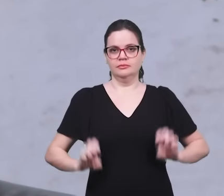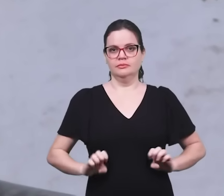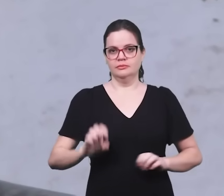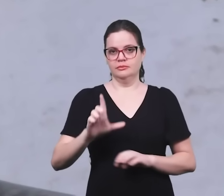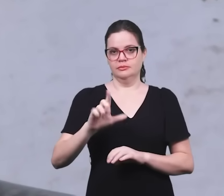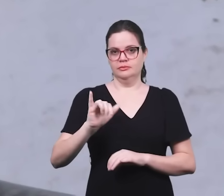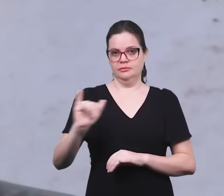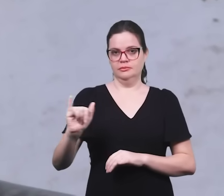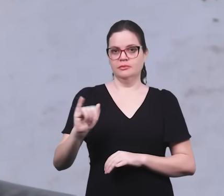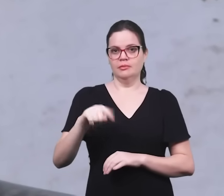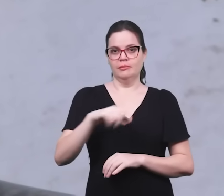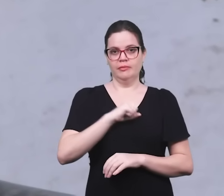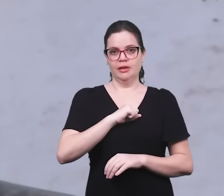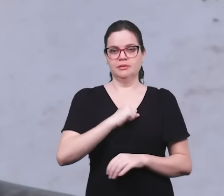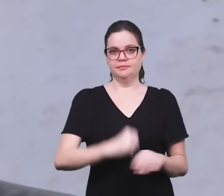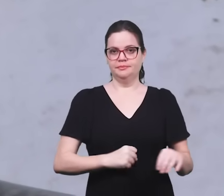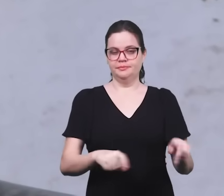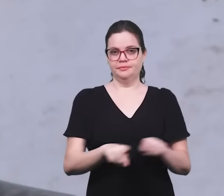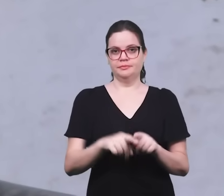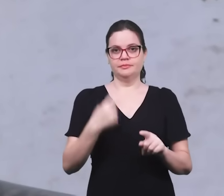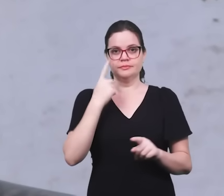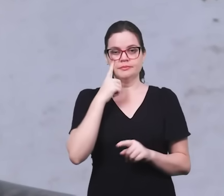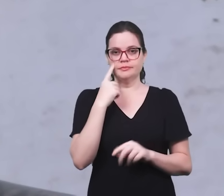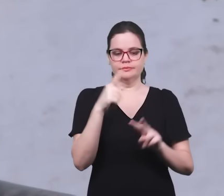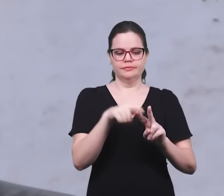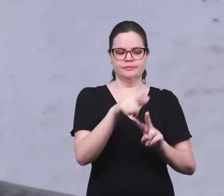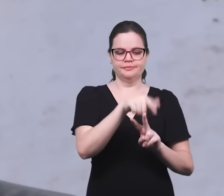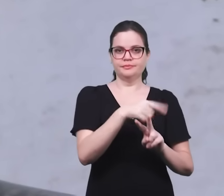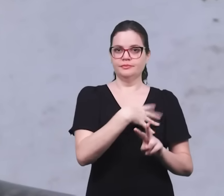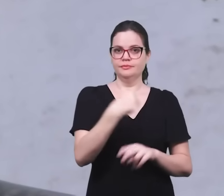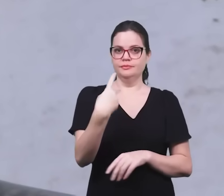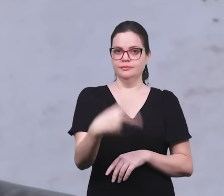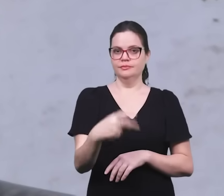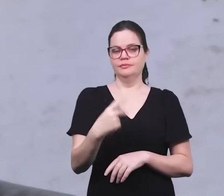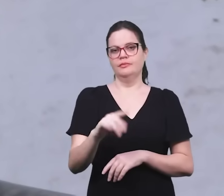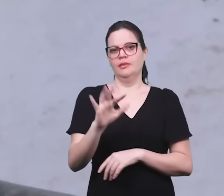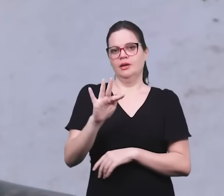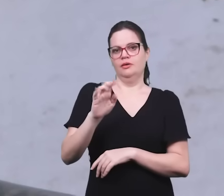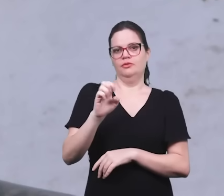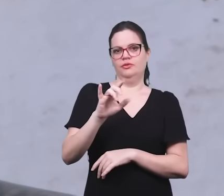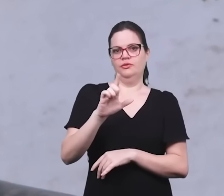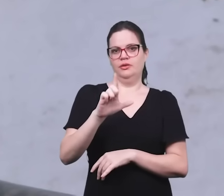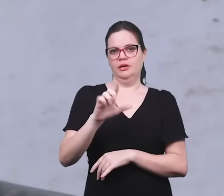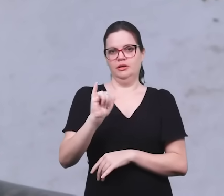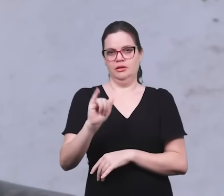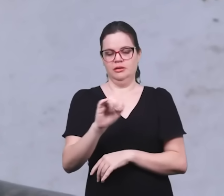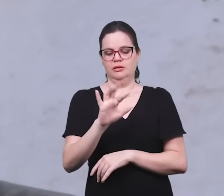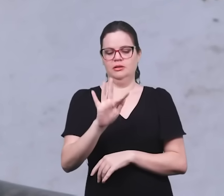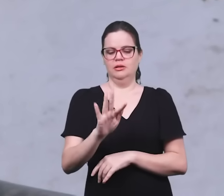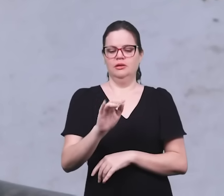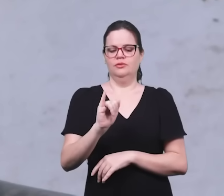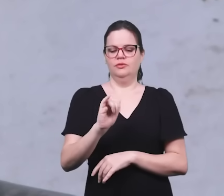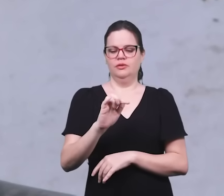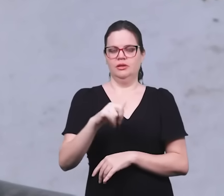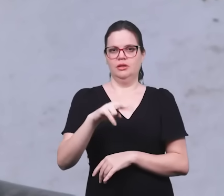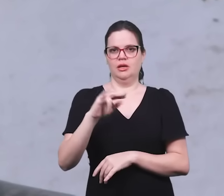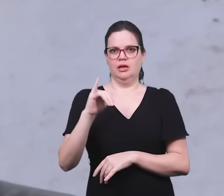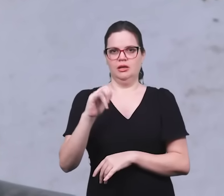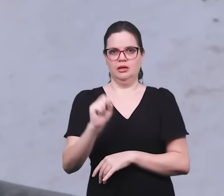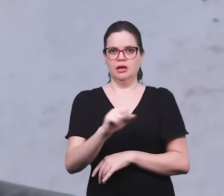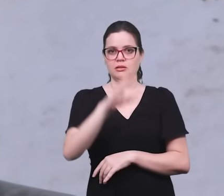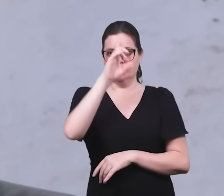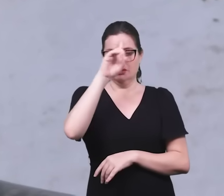na frente, os filhos, Hofni e Finéias, né, foram totalmente rejeitados por Deus. Por